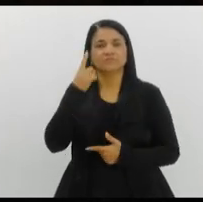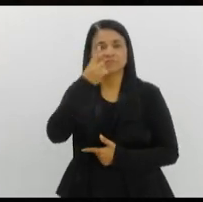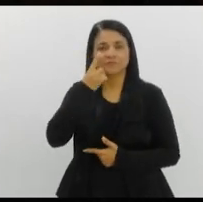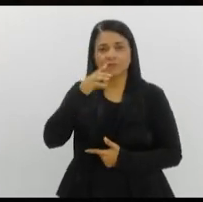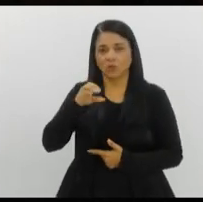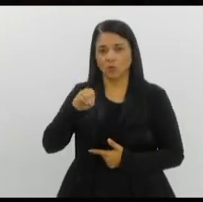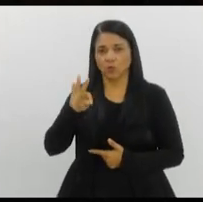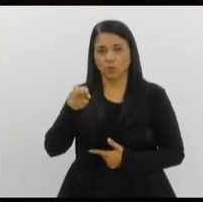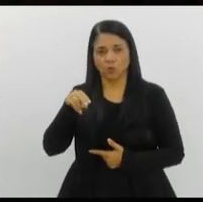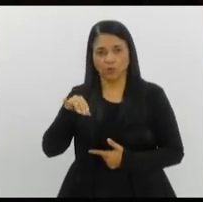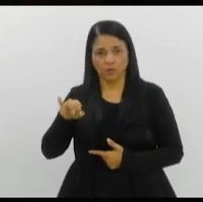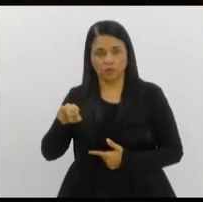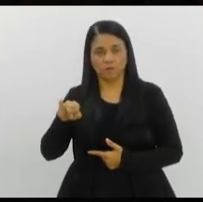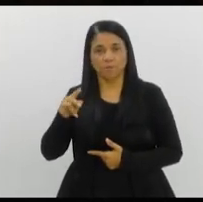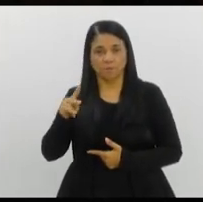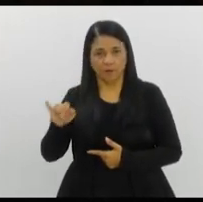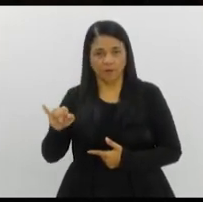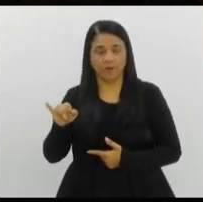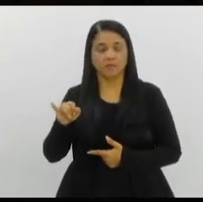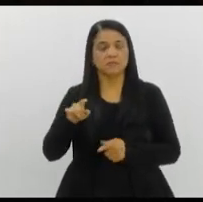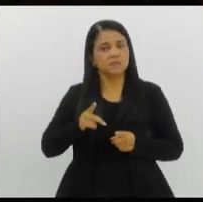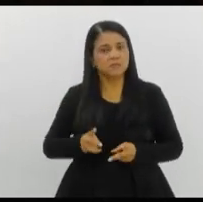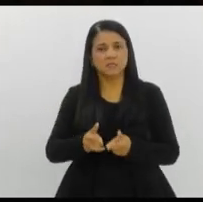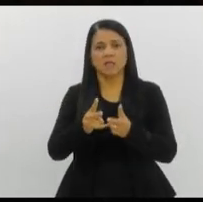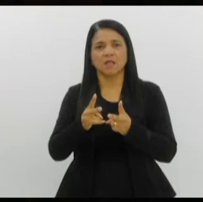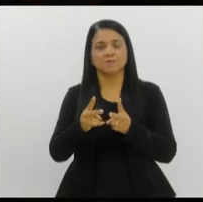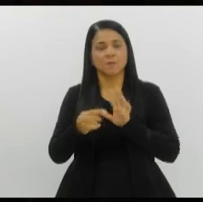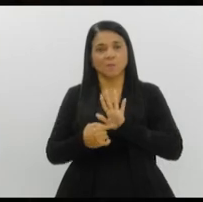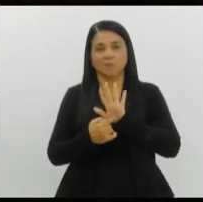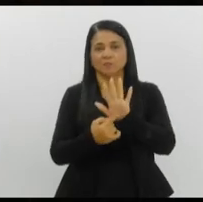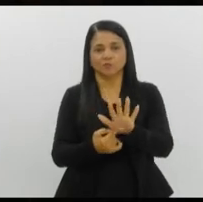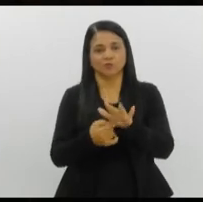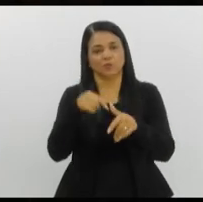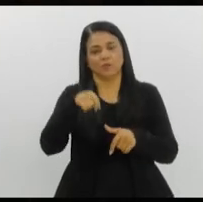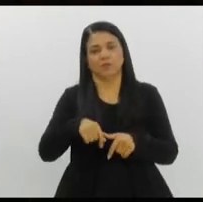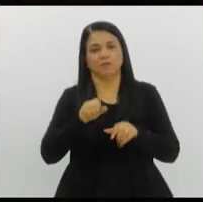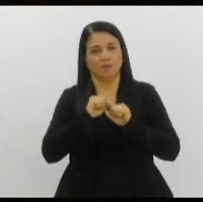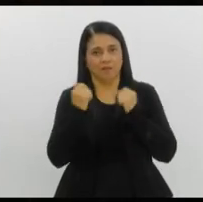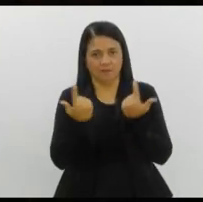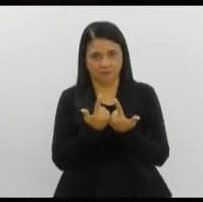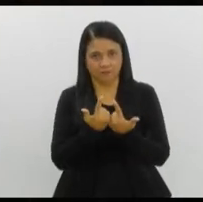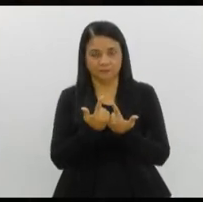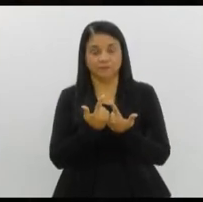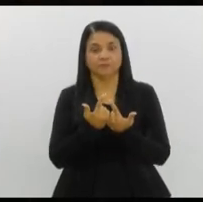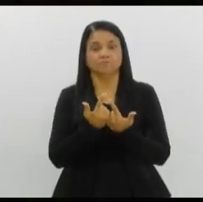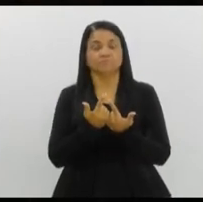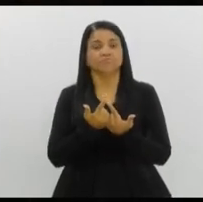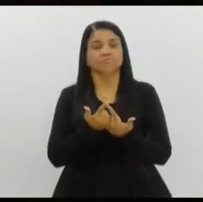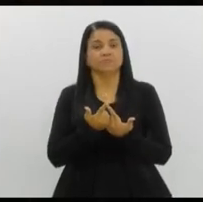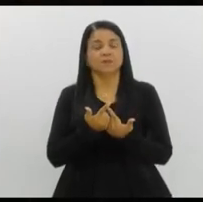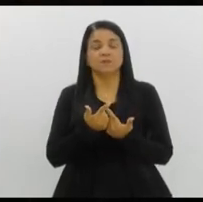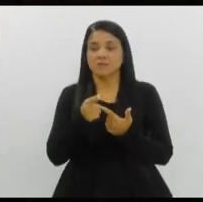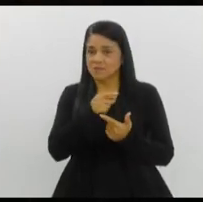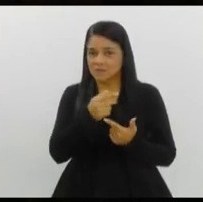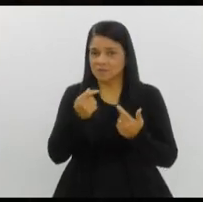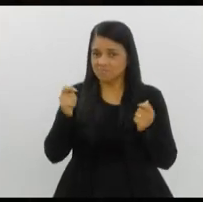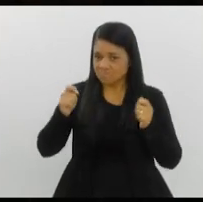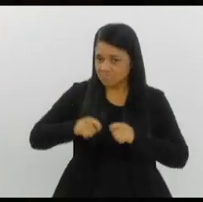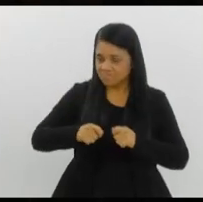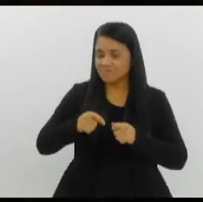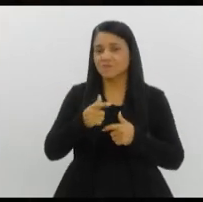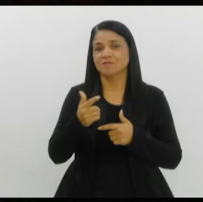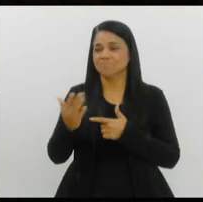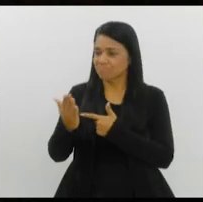de Paula Pai sempre manifestou e demonstrou nessa casa. Espero poder conquistar com as senhoras e senhores